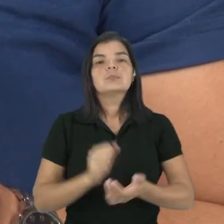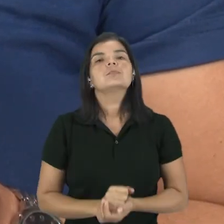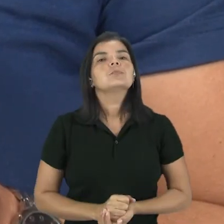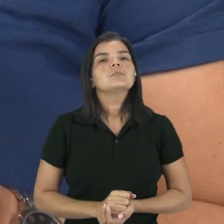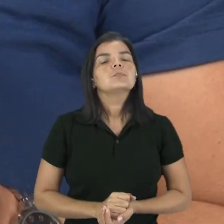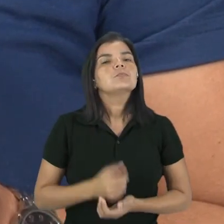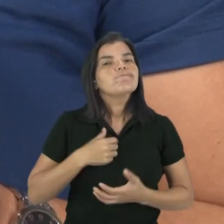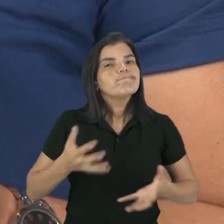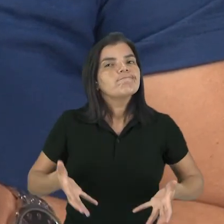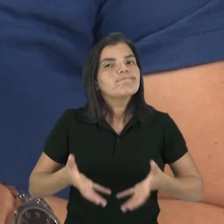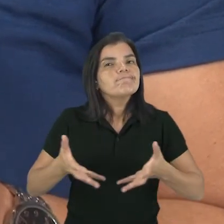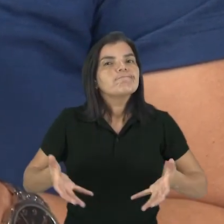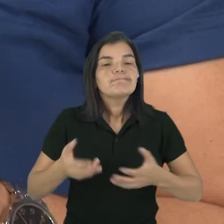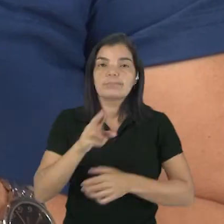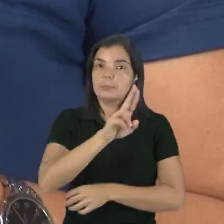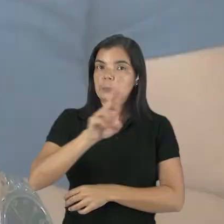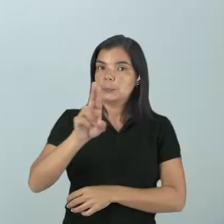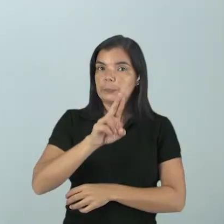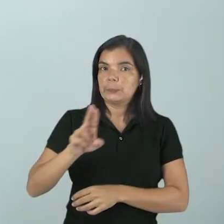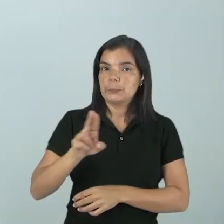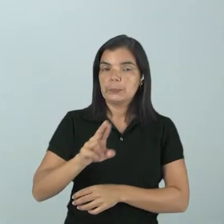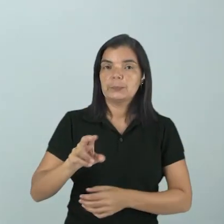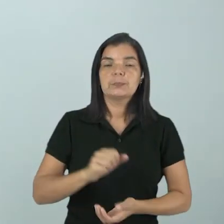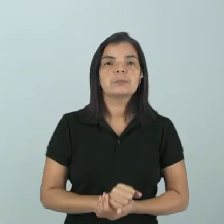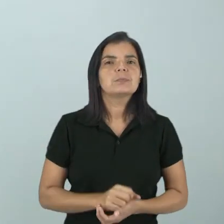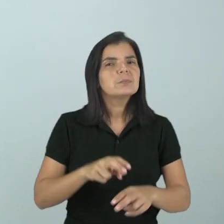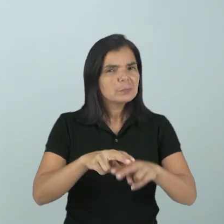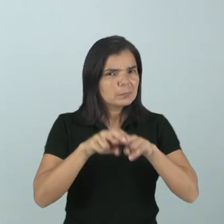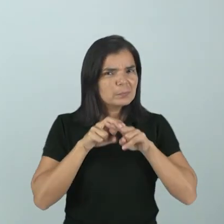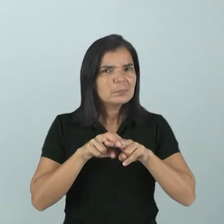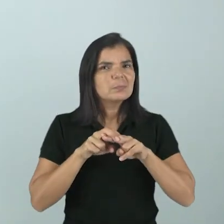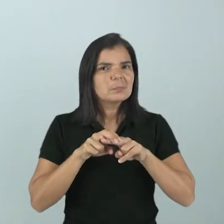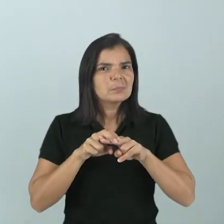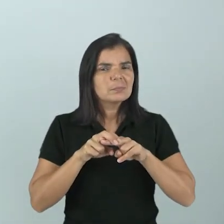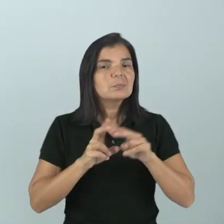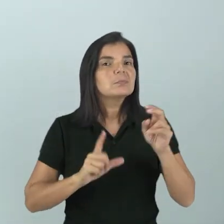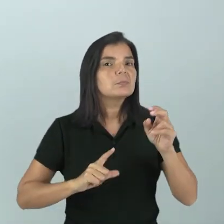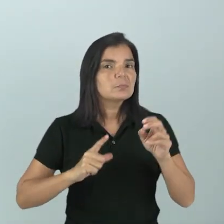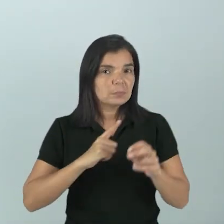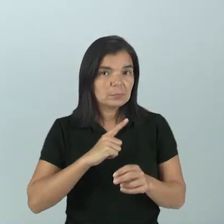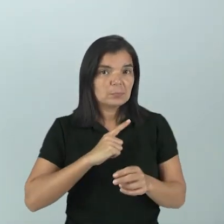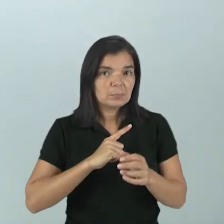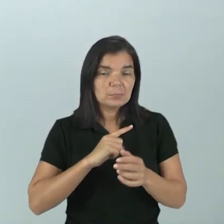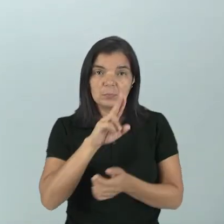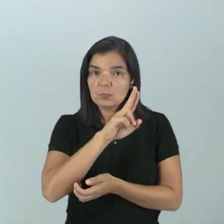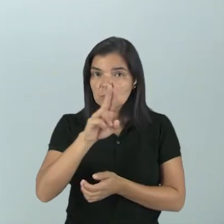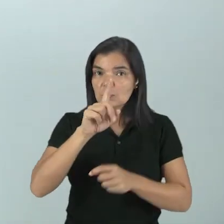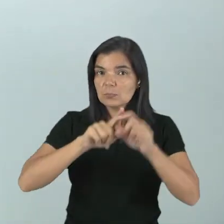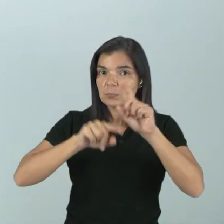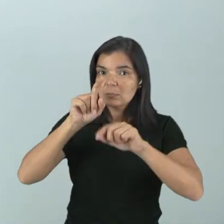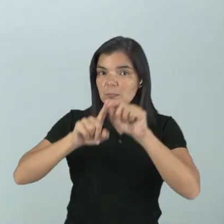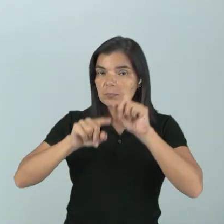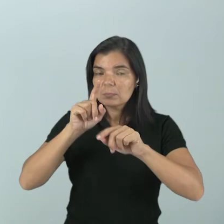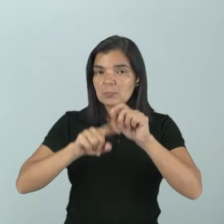que os incentivou a nomeá-las. Foi por isso que houve a nomeação das constelações?